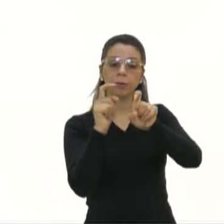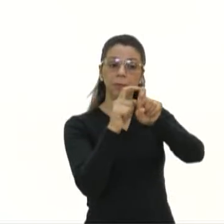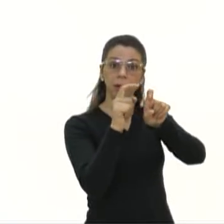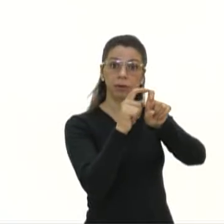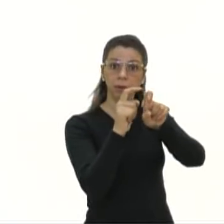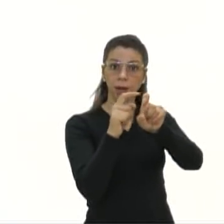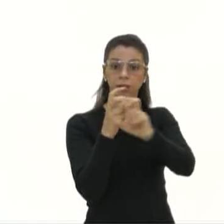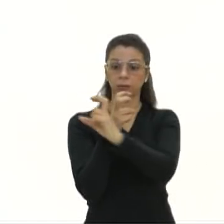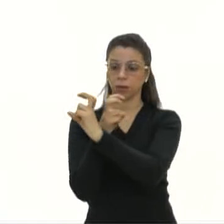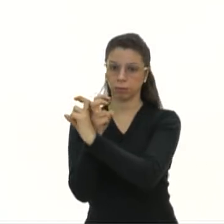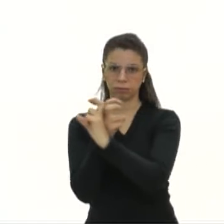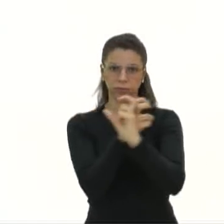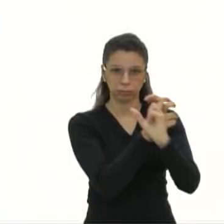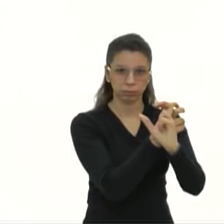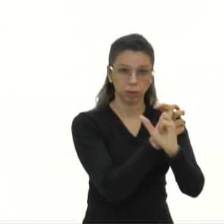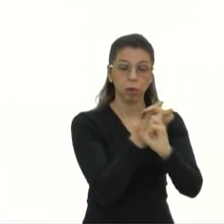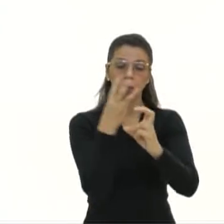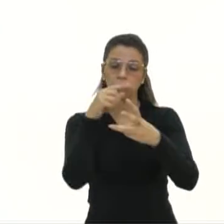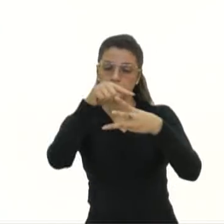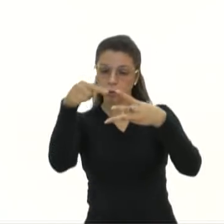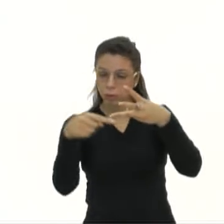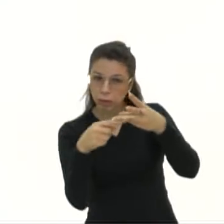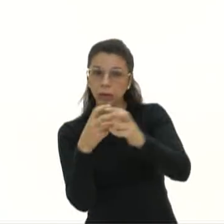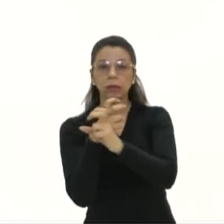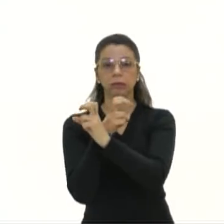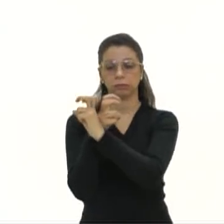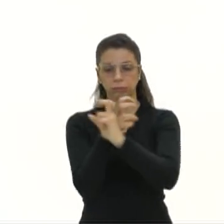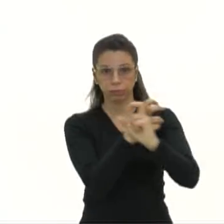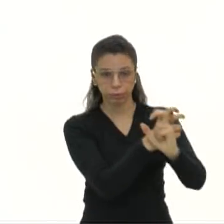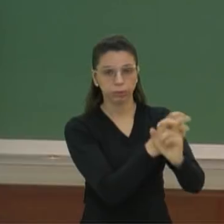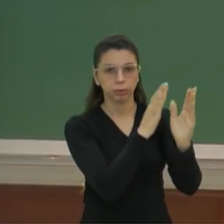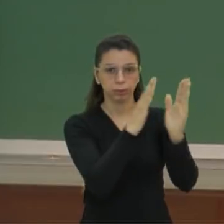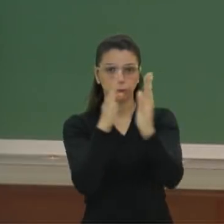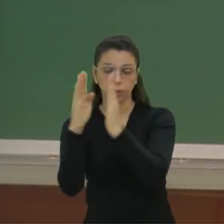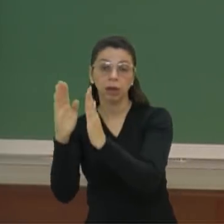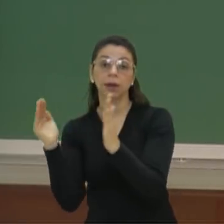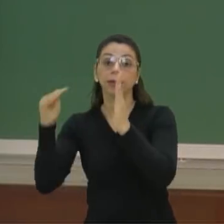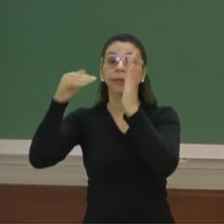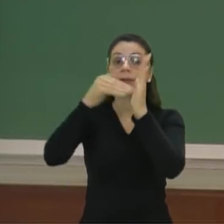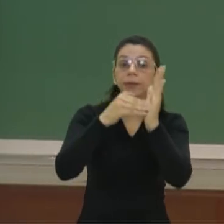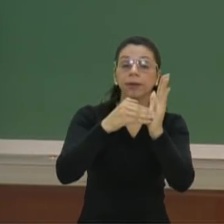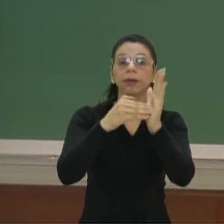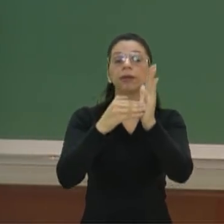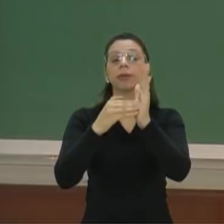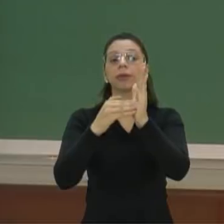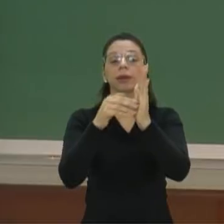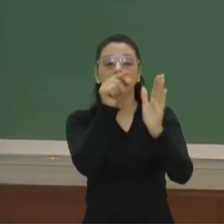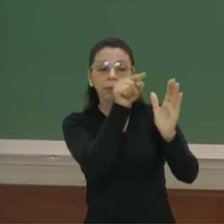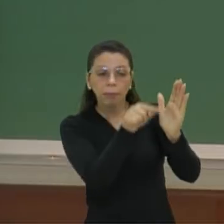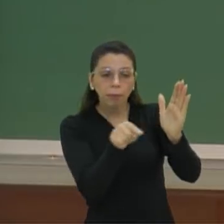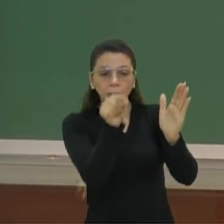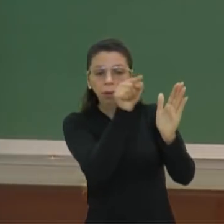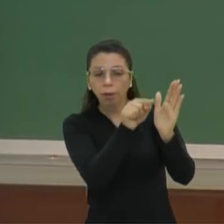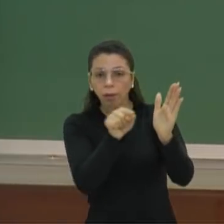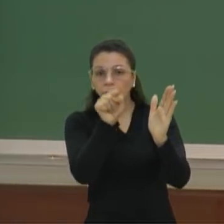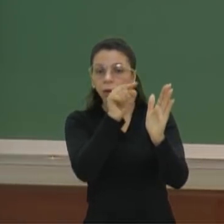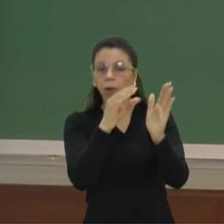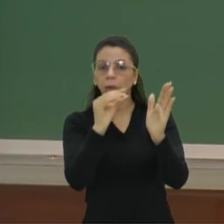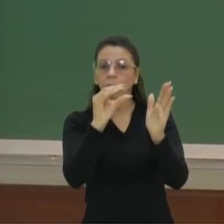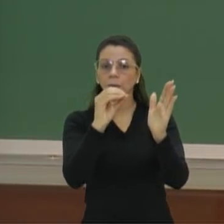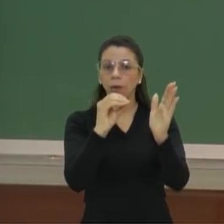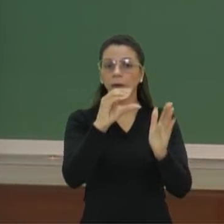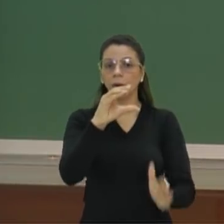martelo, bigorna e estribo, os 3 ossinhos nesta ordem, até chegar na cóclea, que vai vibrá-la.